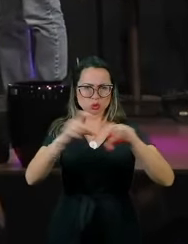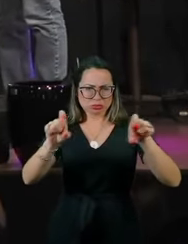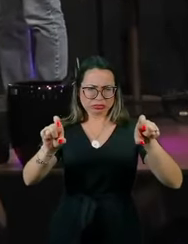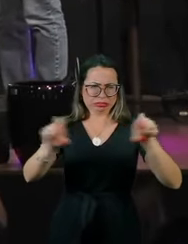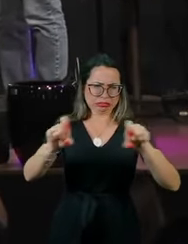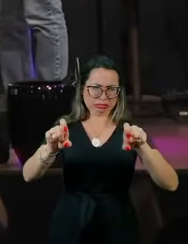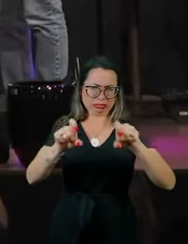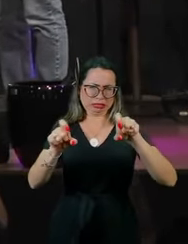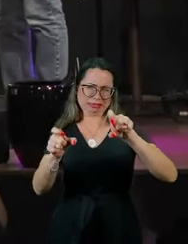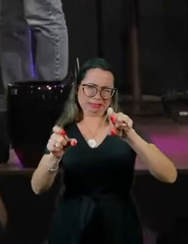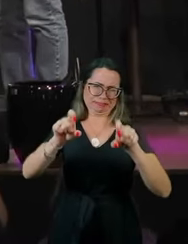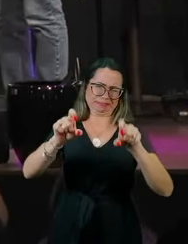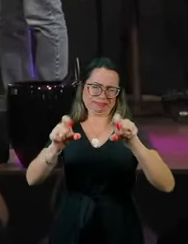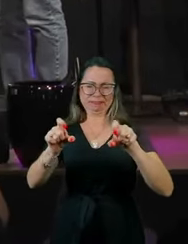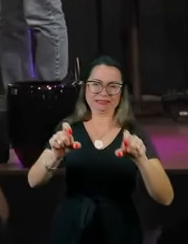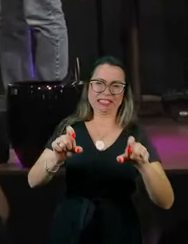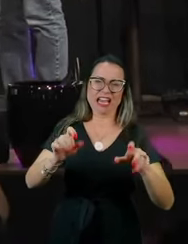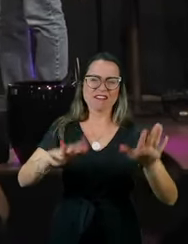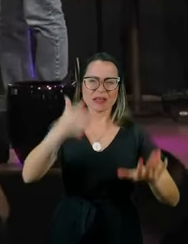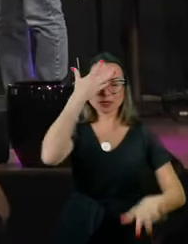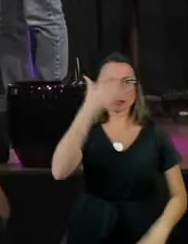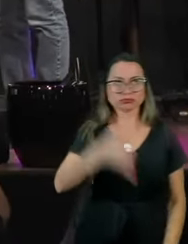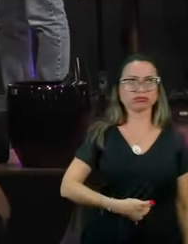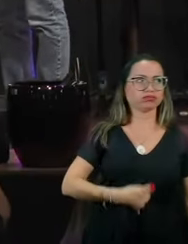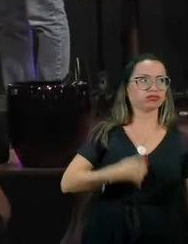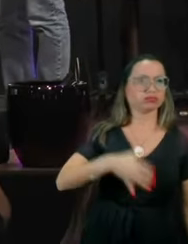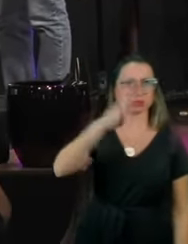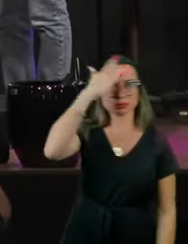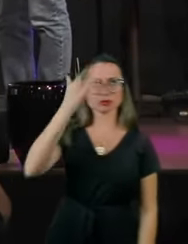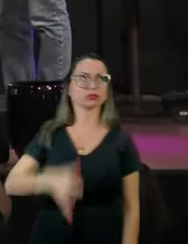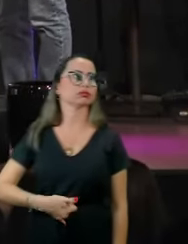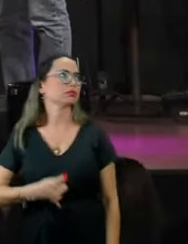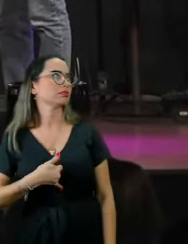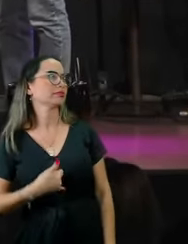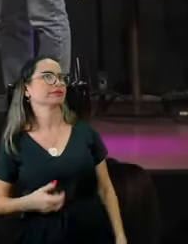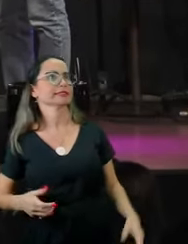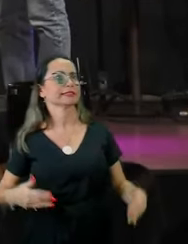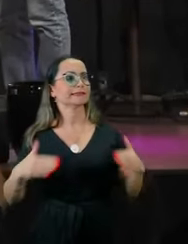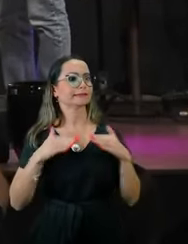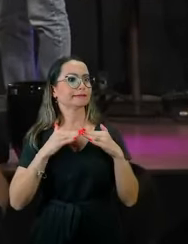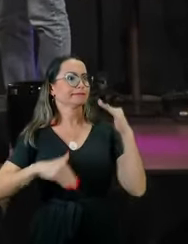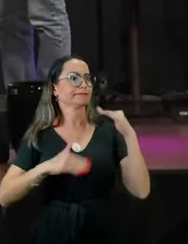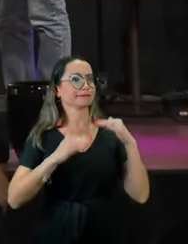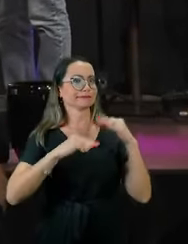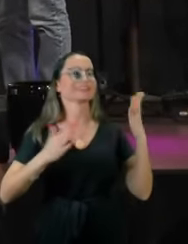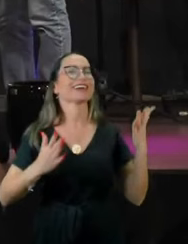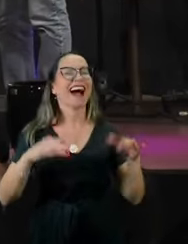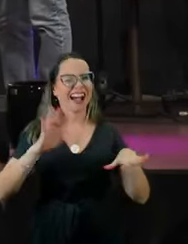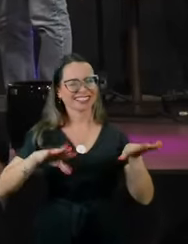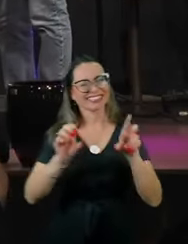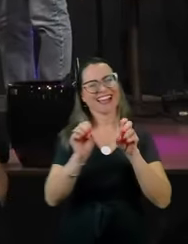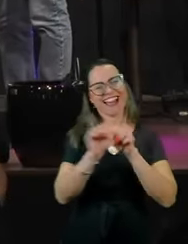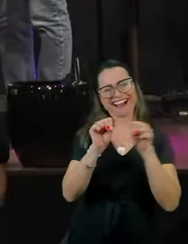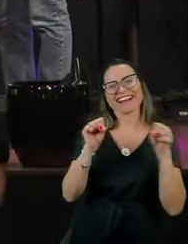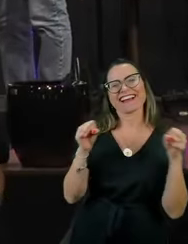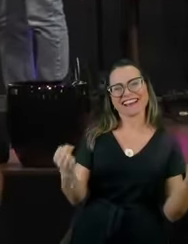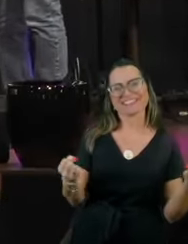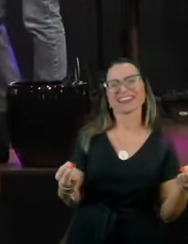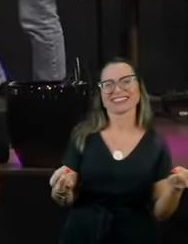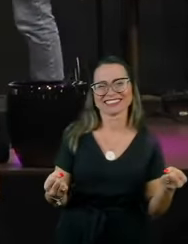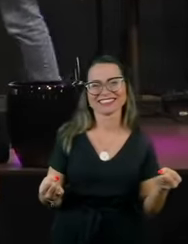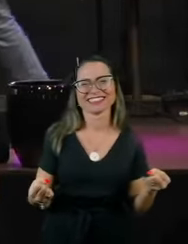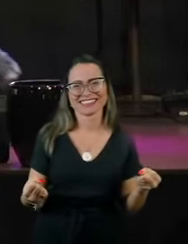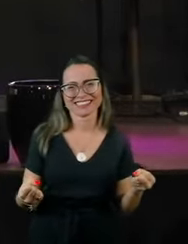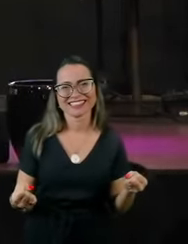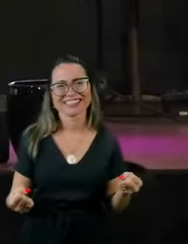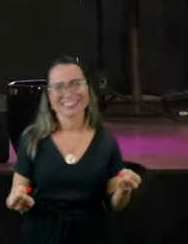para fazer fluir o rio da água de Deus. Que às vezes está desconectado, que está quebrado. Vamos chegar perto aqui.